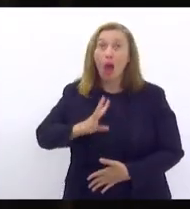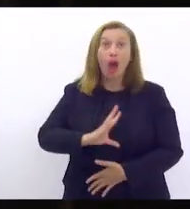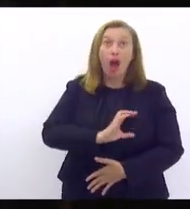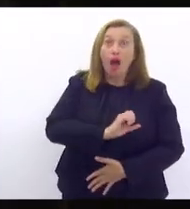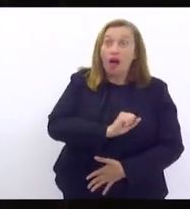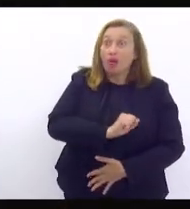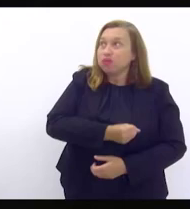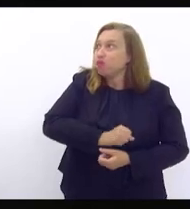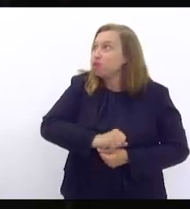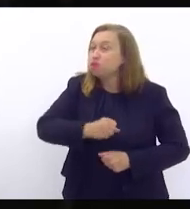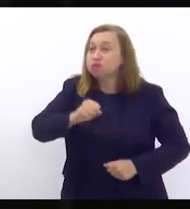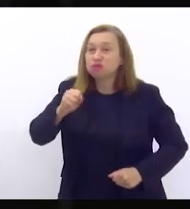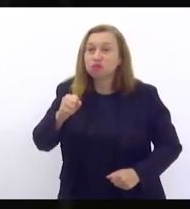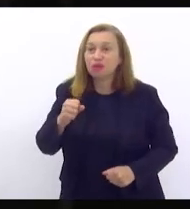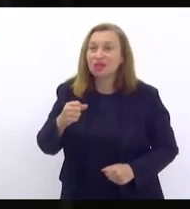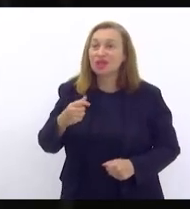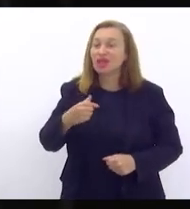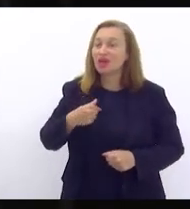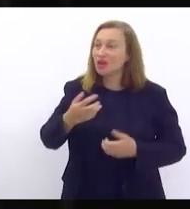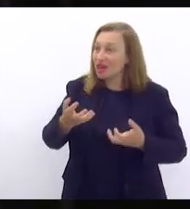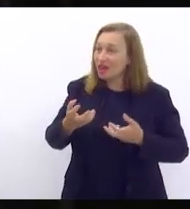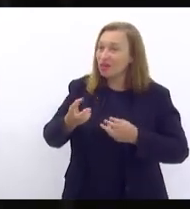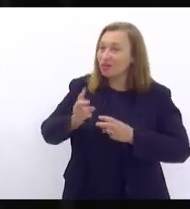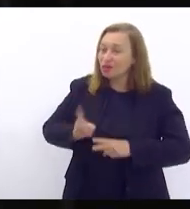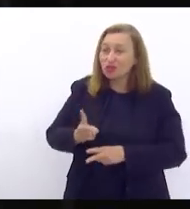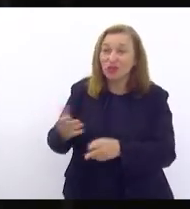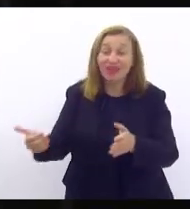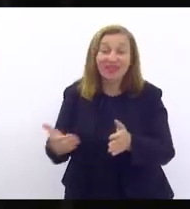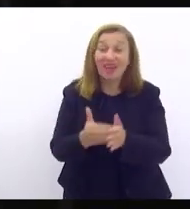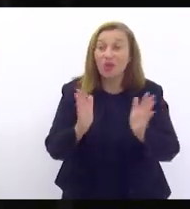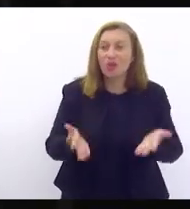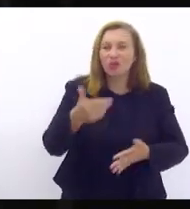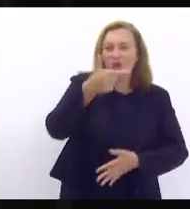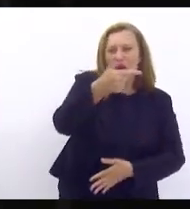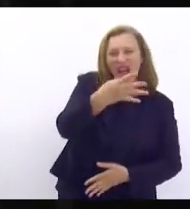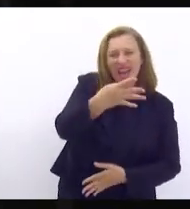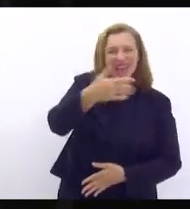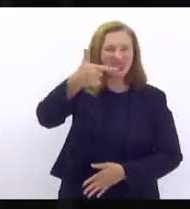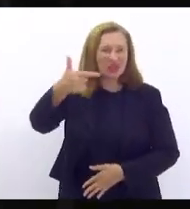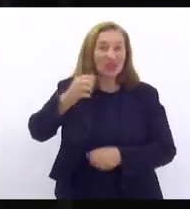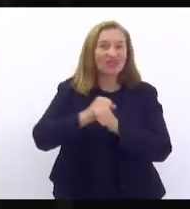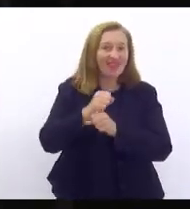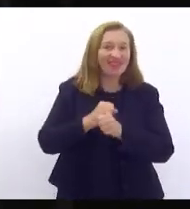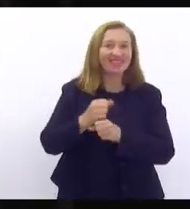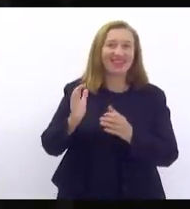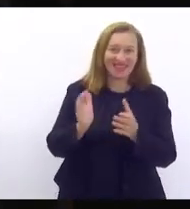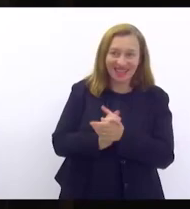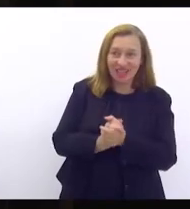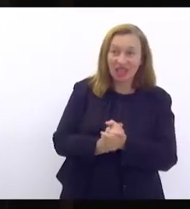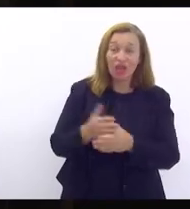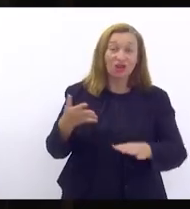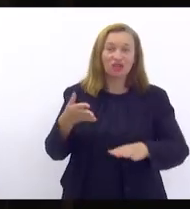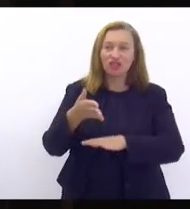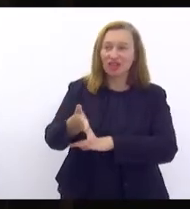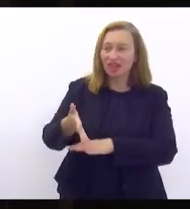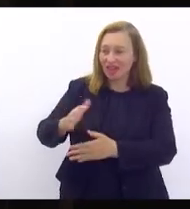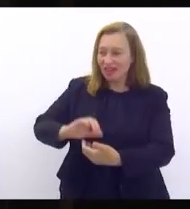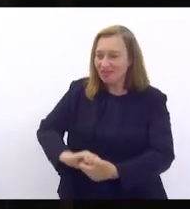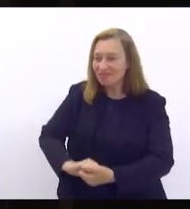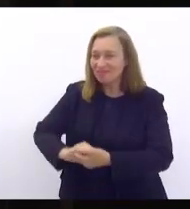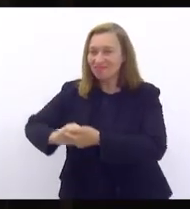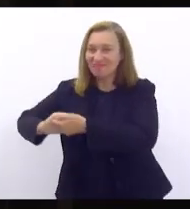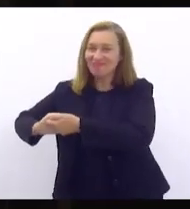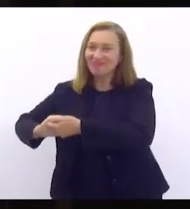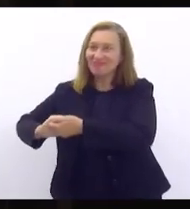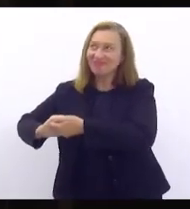grande, que eu procuro conservar isso até hoje, 42 anos de casado. E eu cheguei, peguei a Gorete pelas